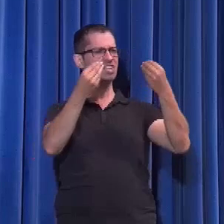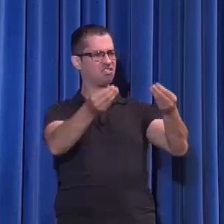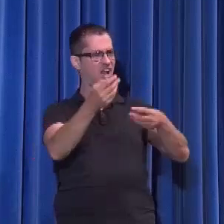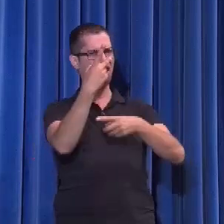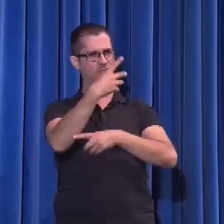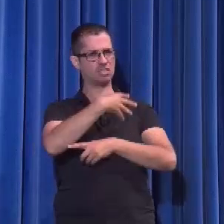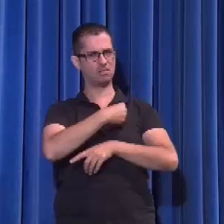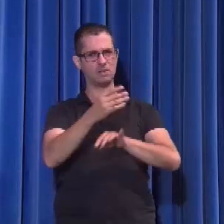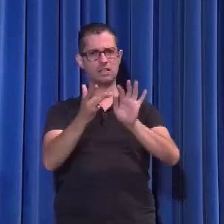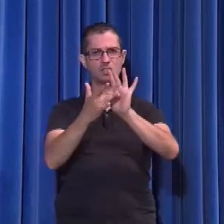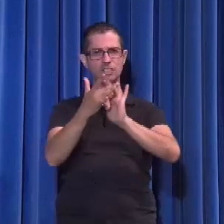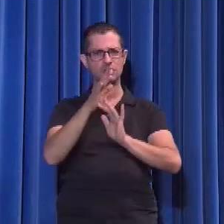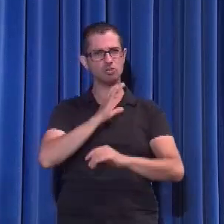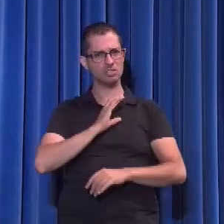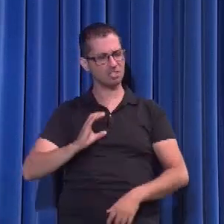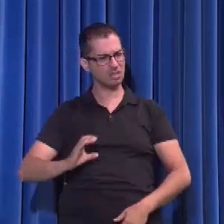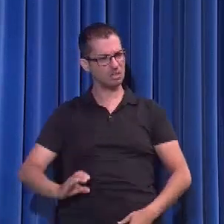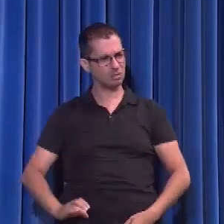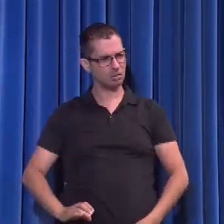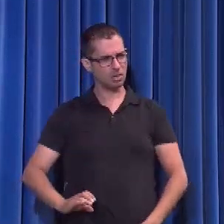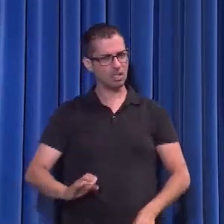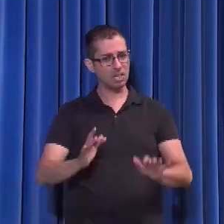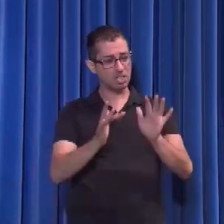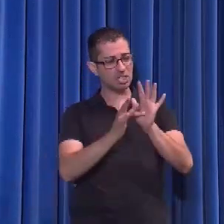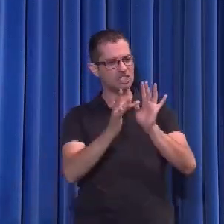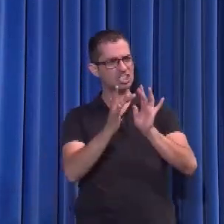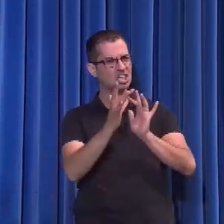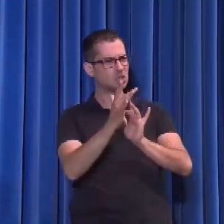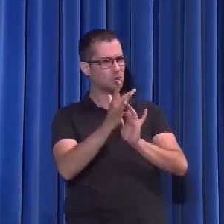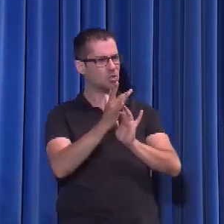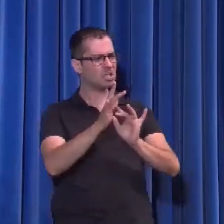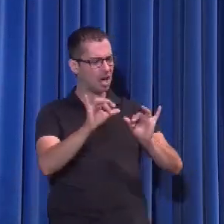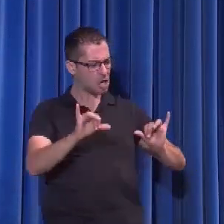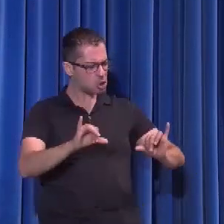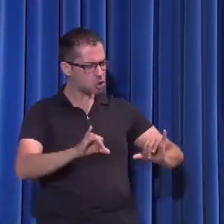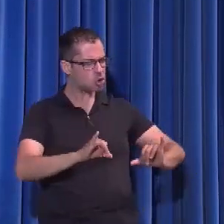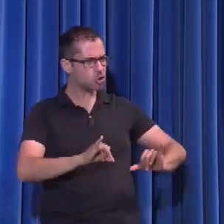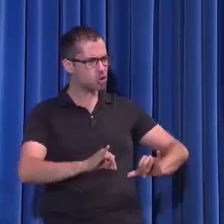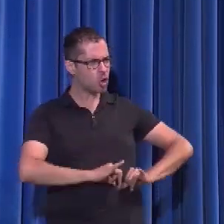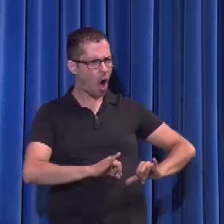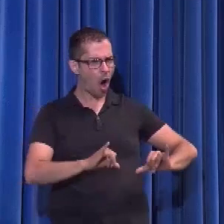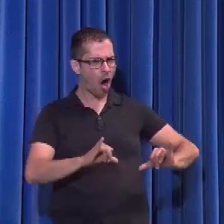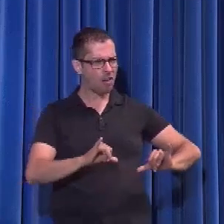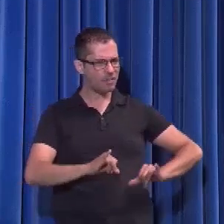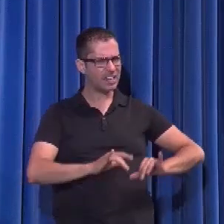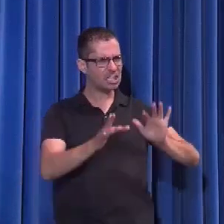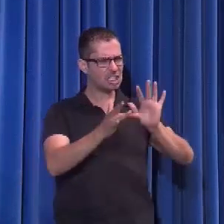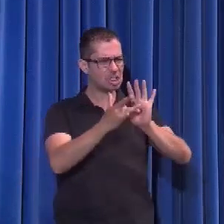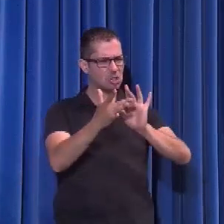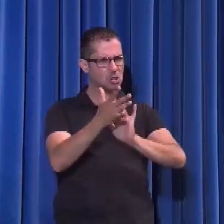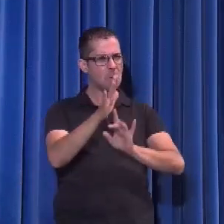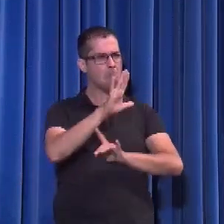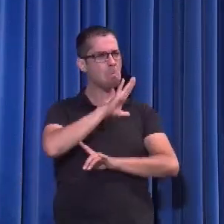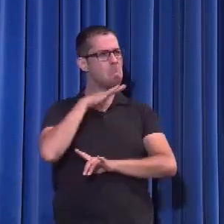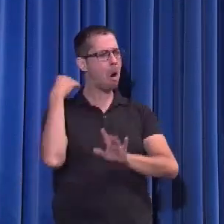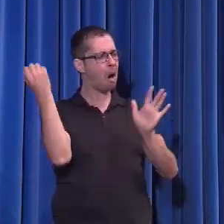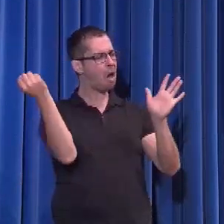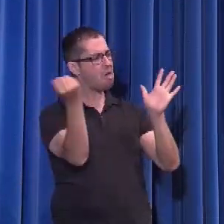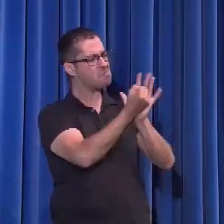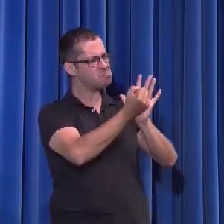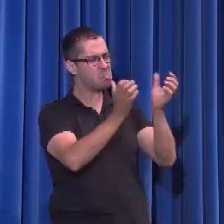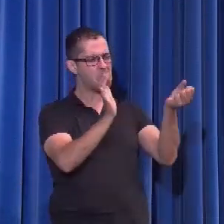que este Filho, ele é maltratado, é finalmente crucificado. E